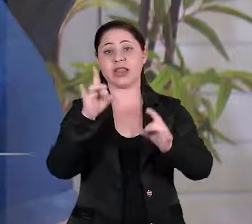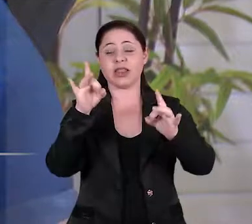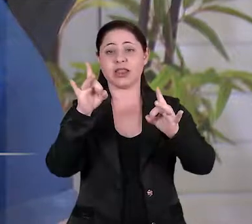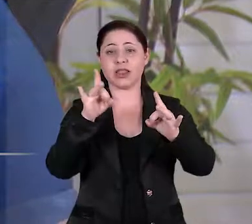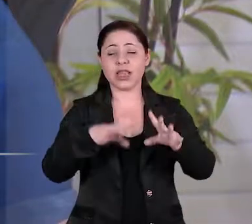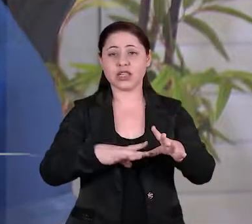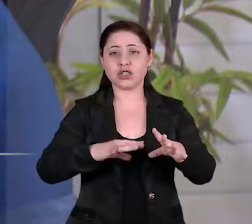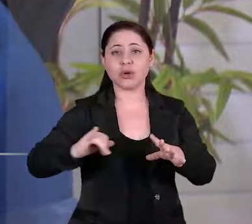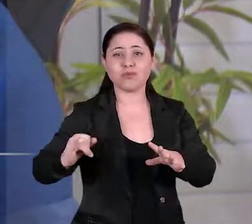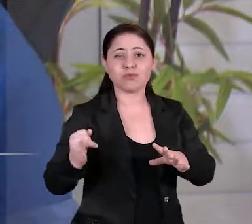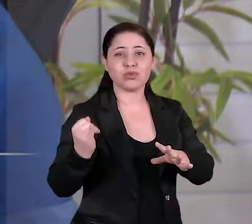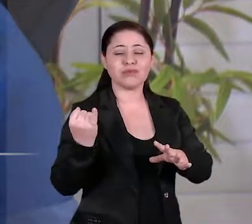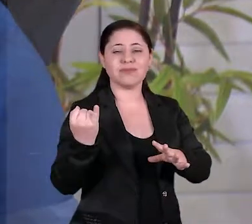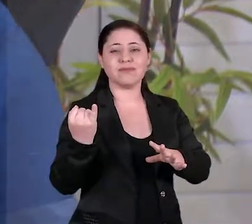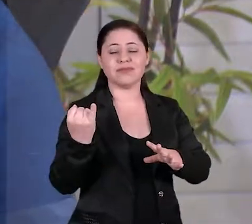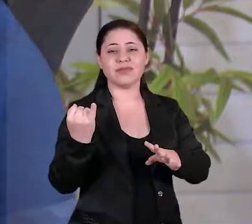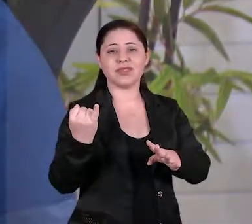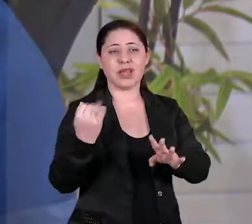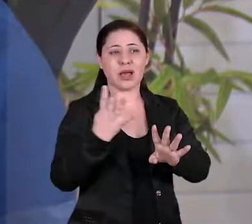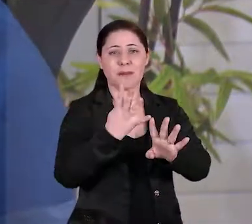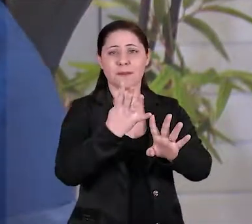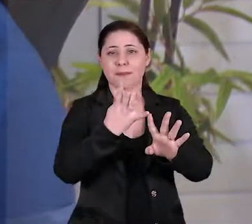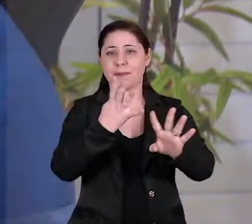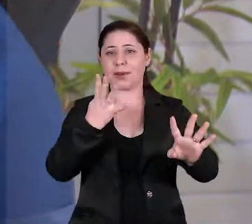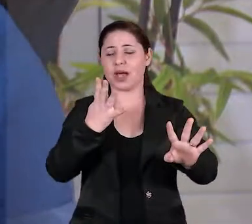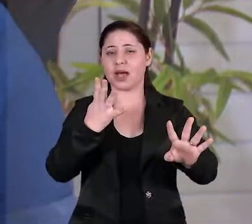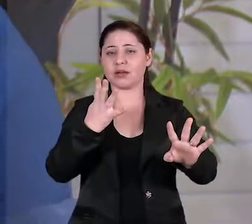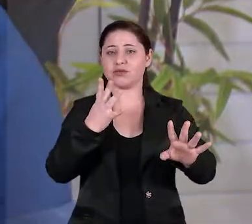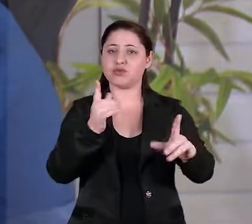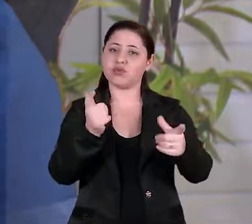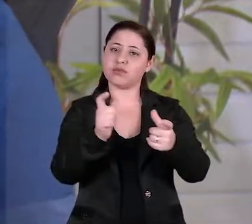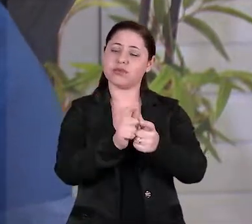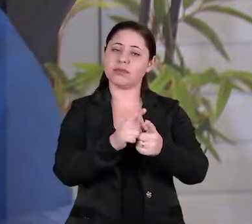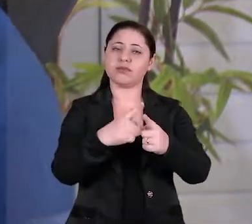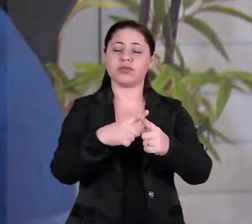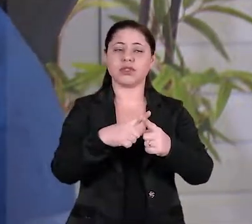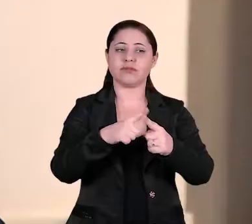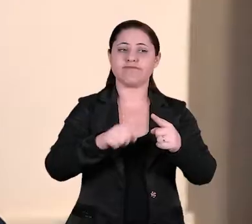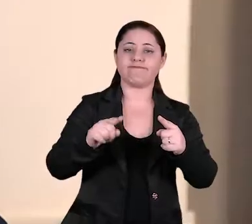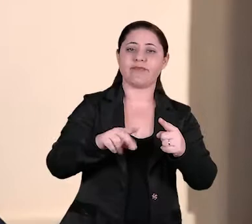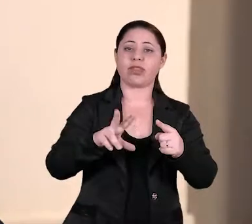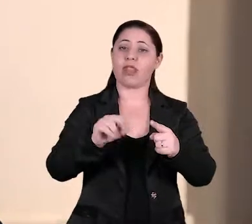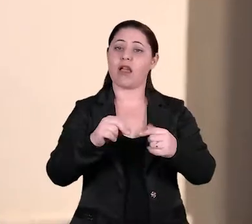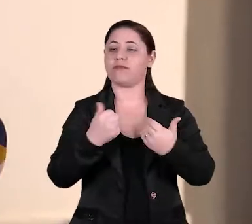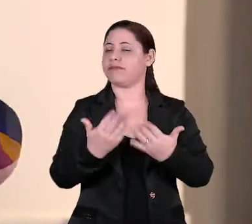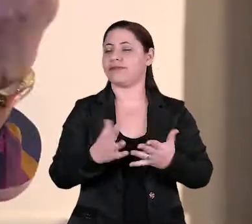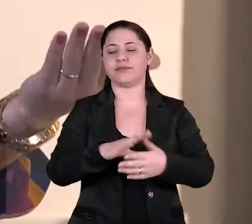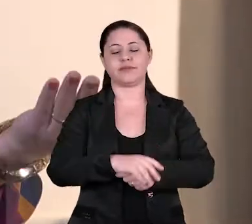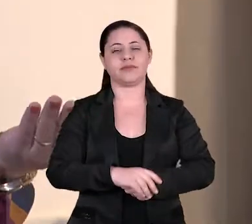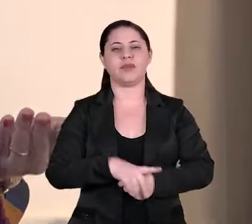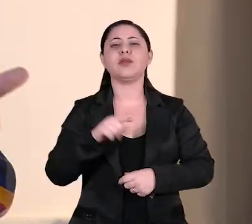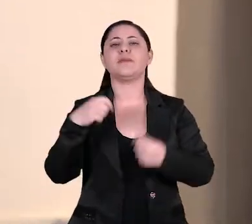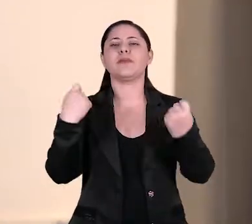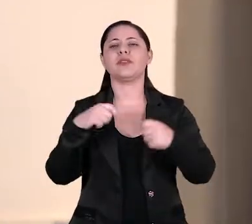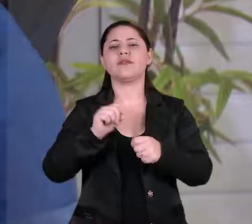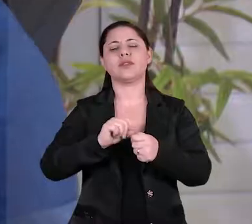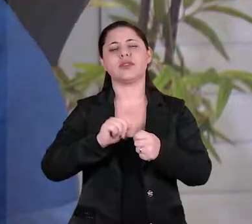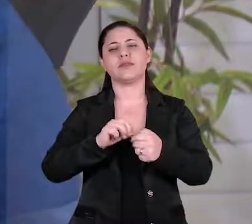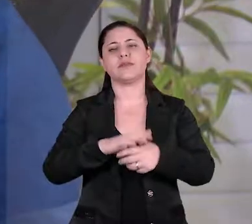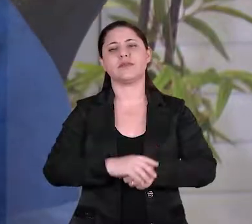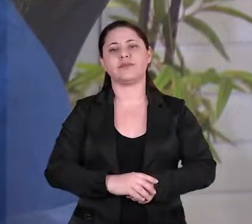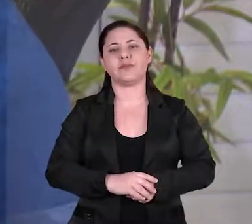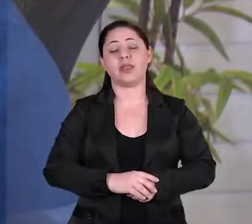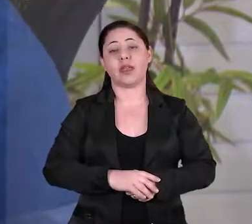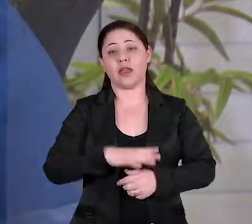acaba deixando a oportunidade dessas pessoas saírem da fila por conta dessa recusa. O que é preciso fazer?